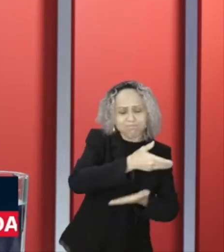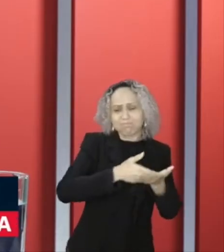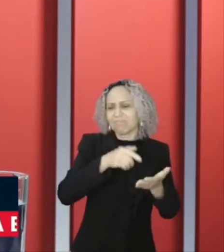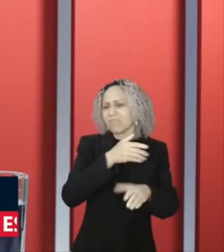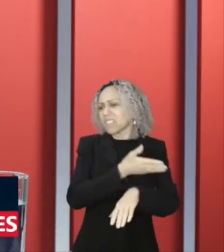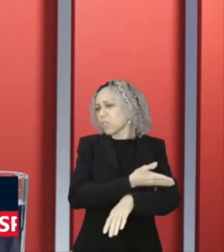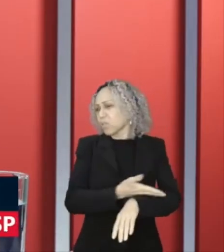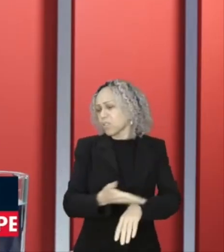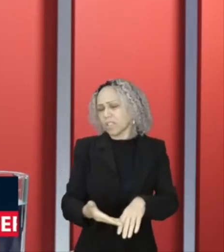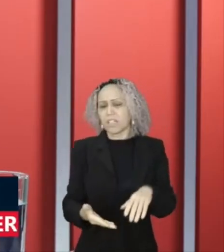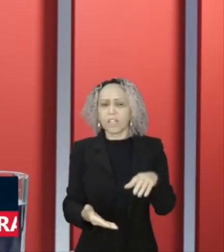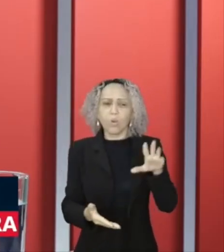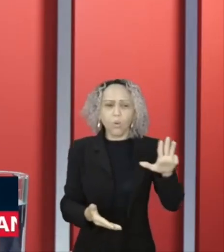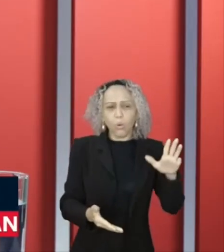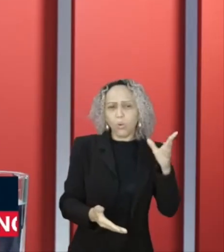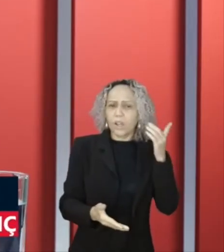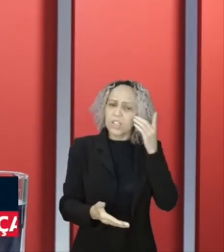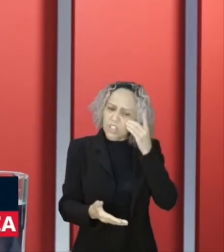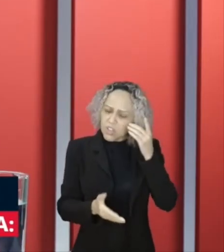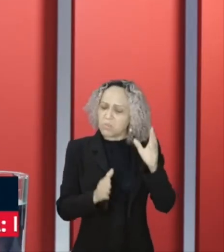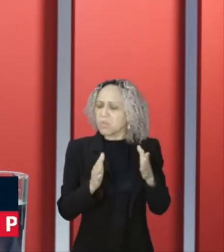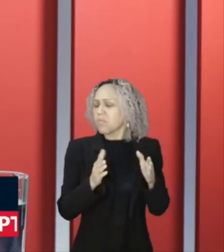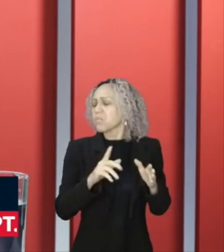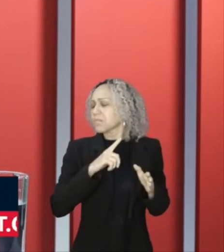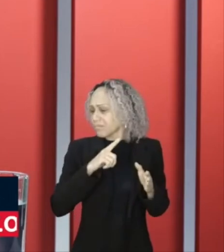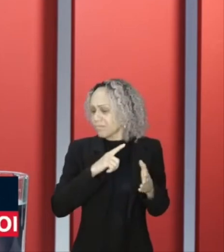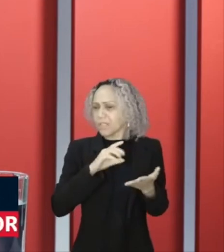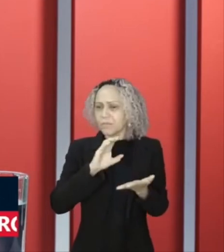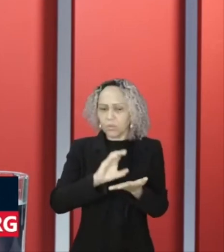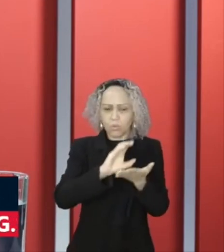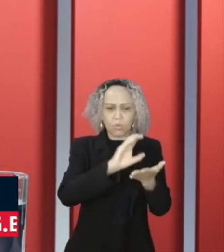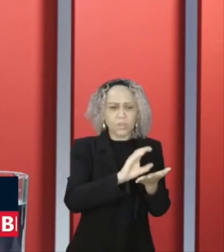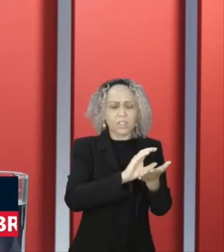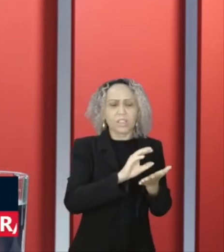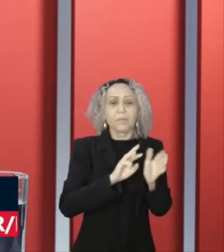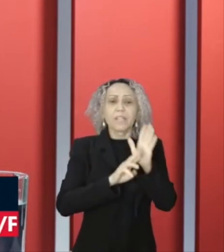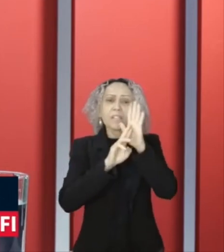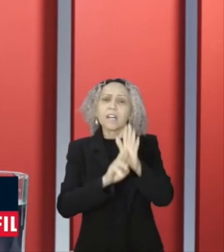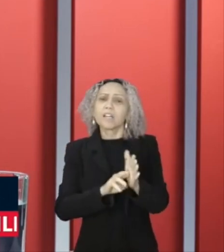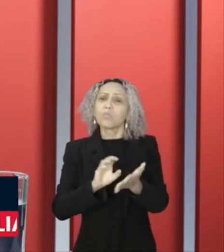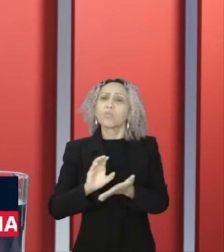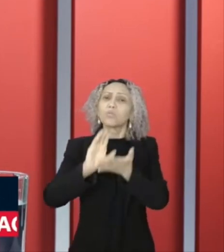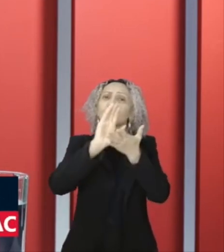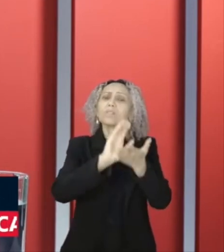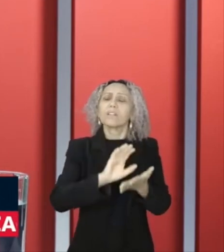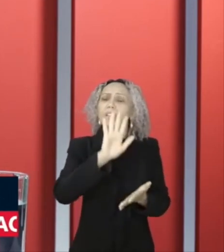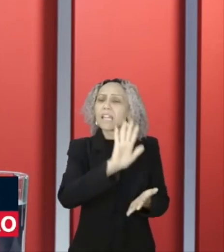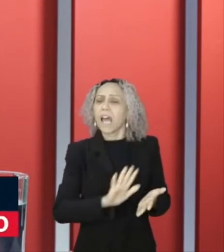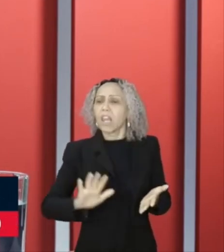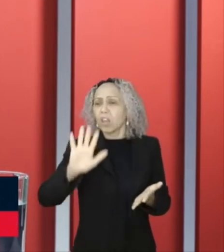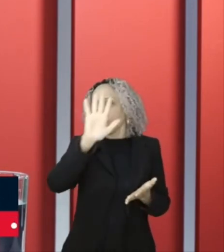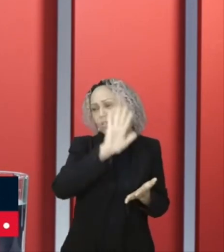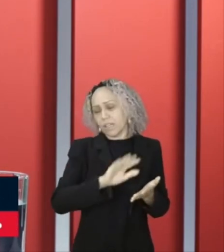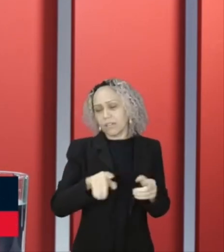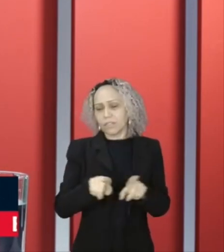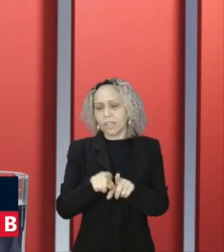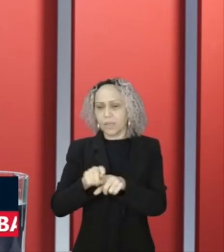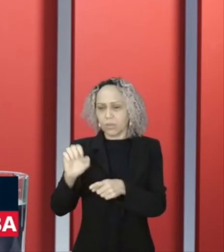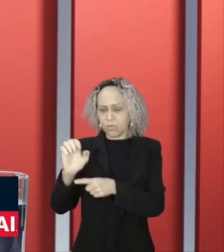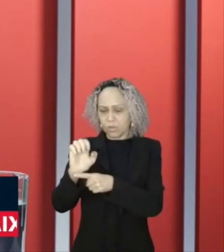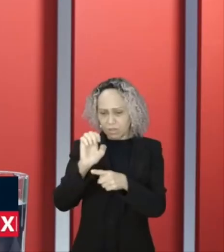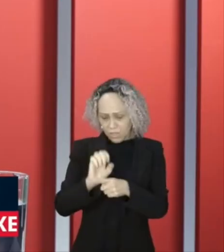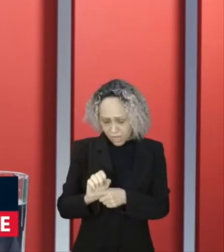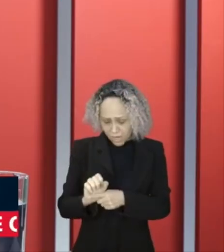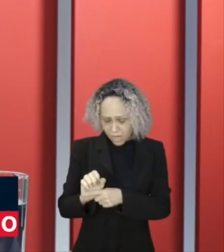fóruns interconselhos, representando os conselhos nacionais, mas fomos também para os estados, liderados aí pelo ministro